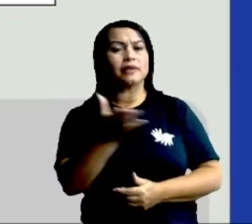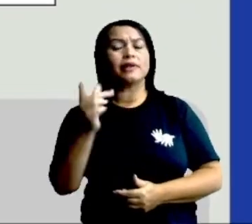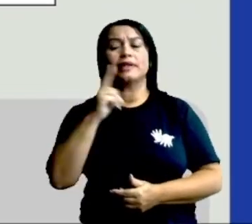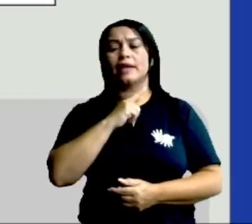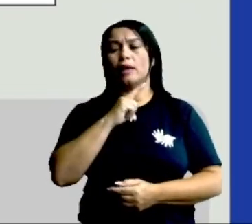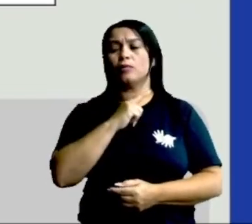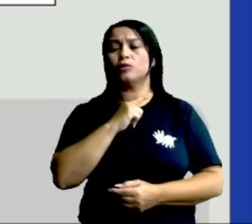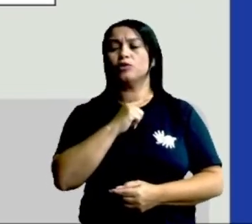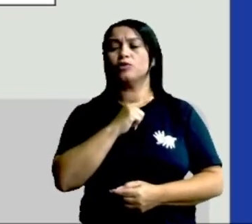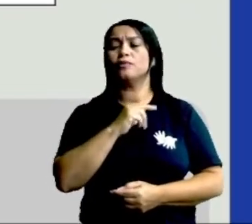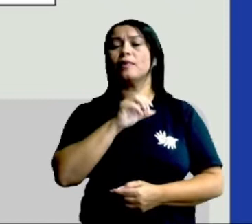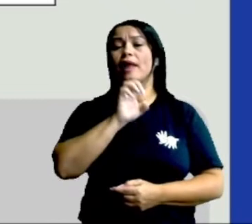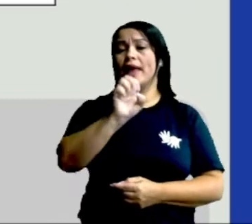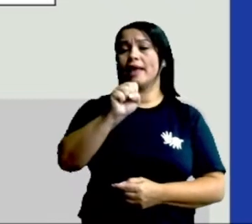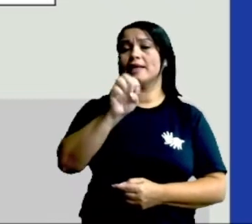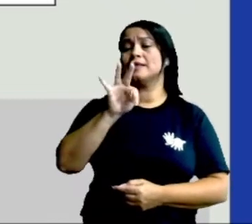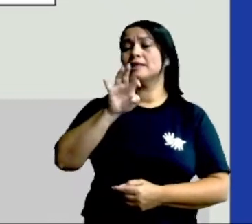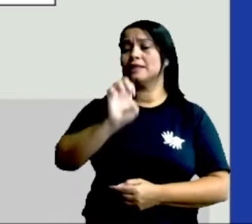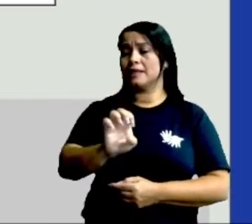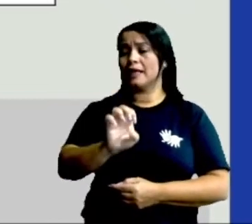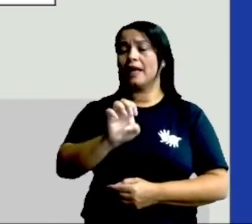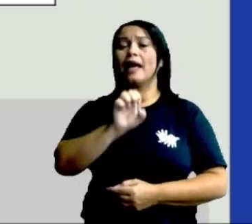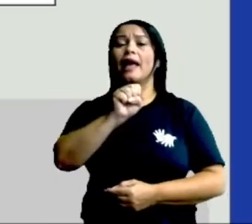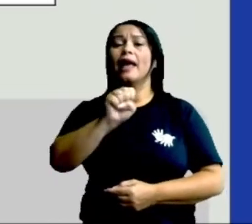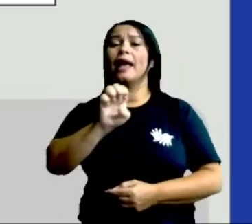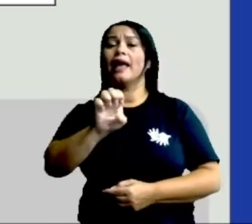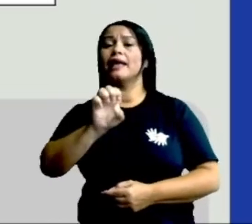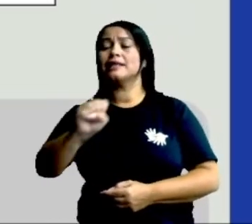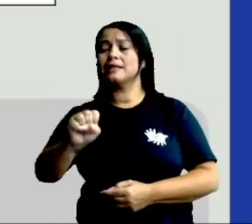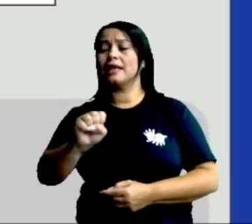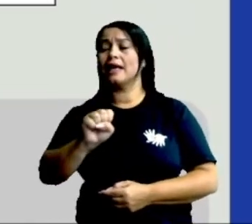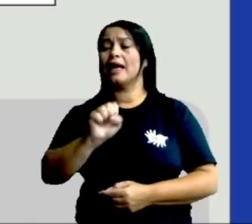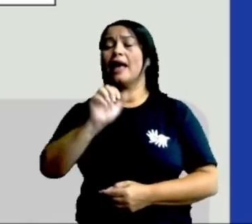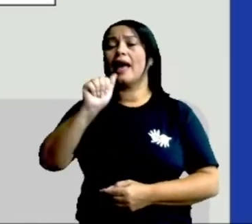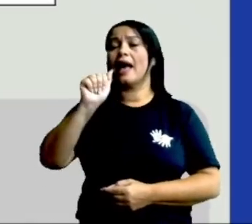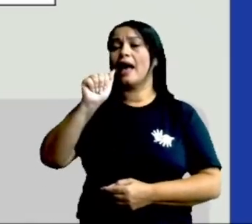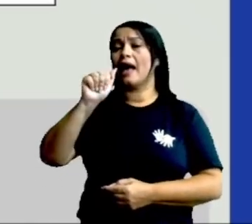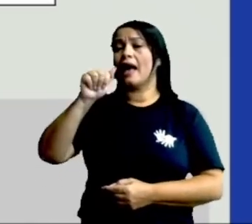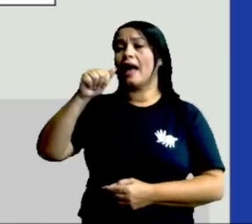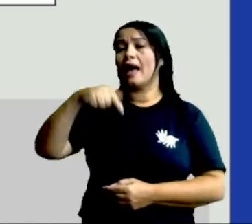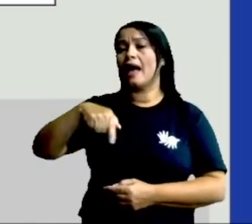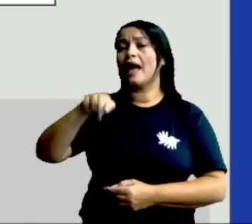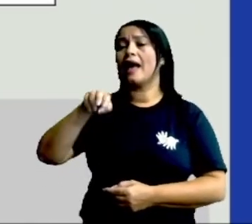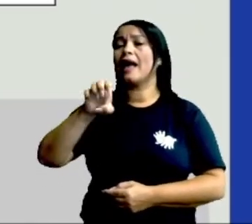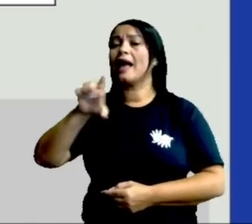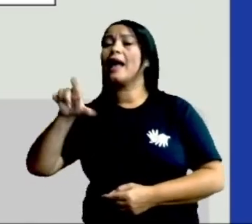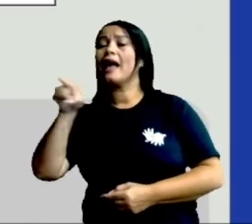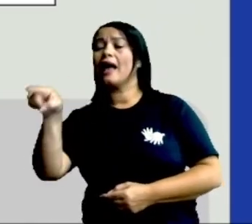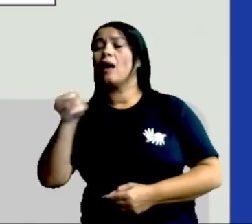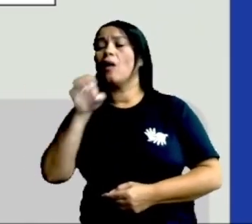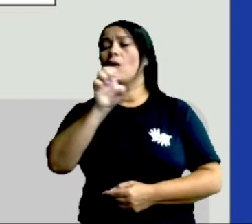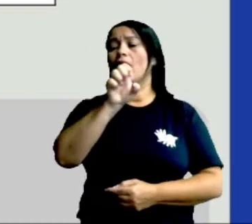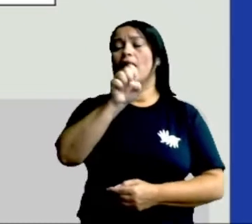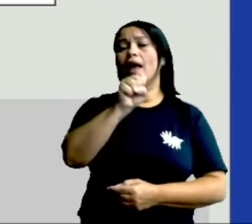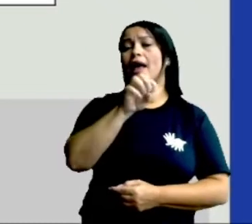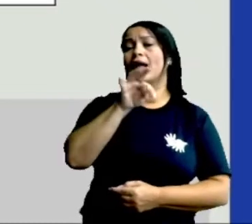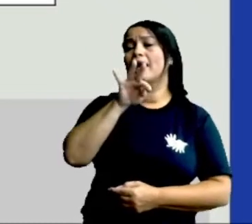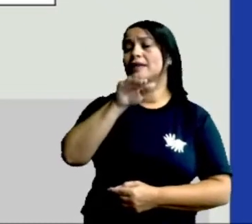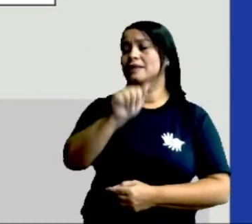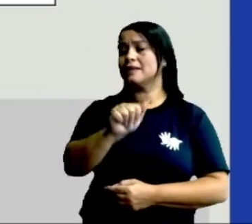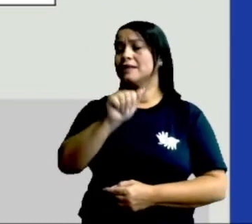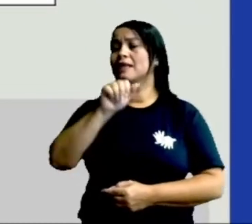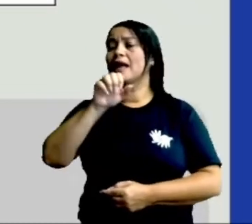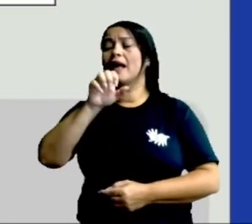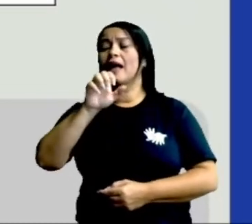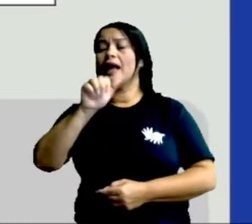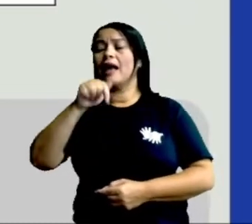tem este, esse, aquele, esta, essa